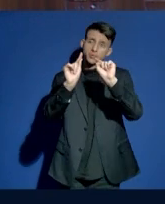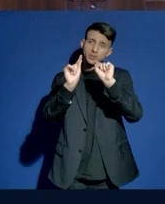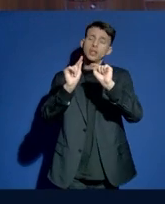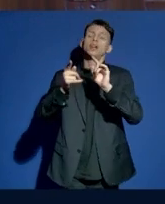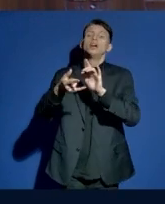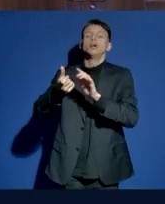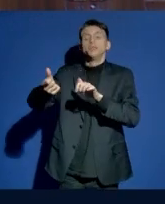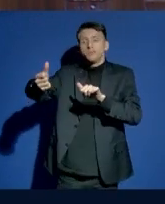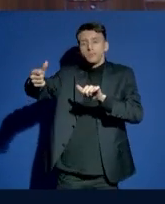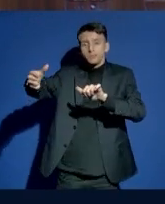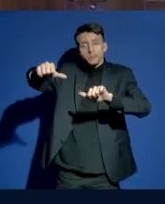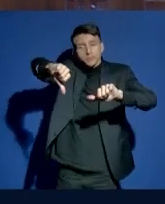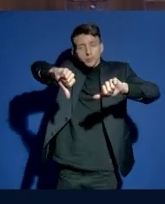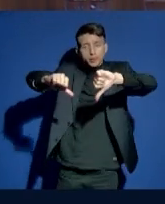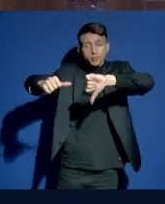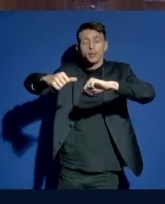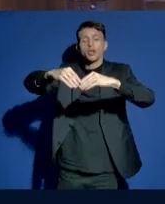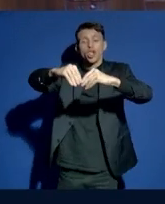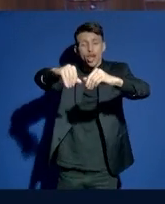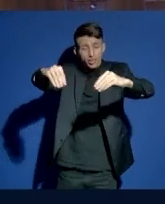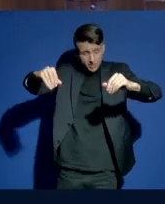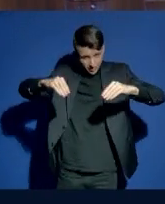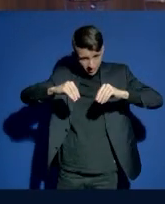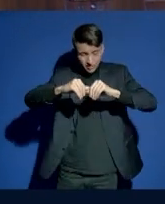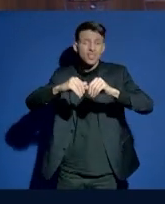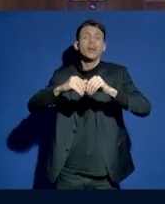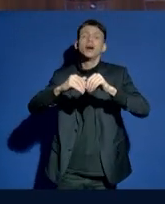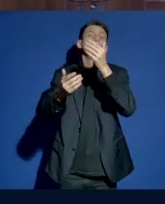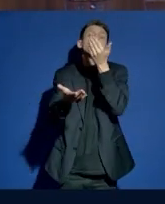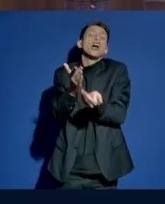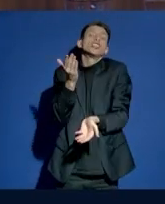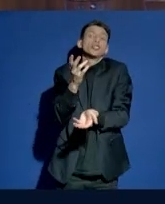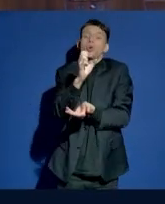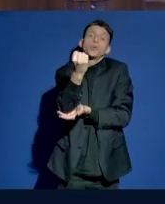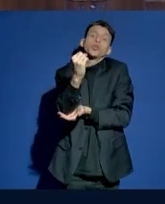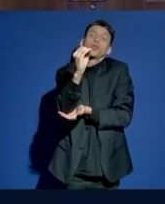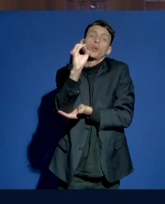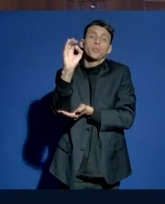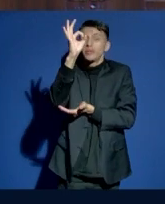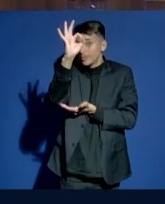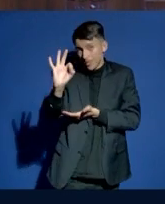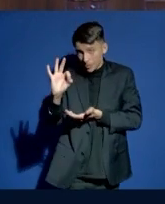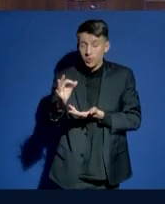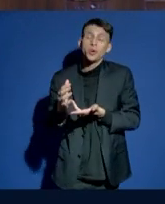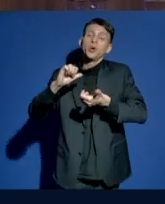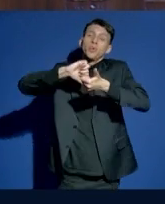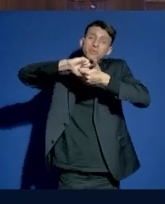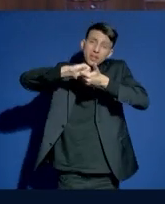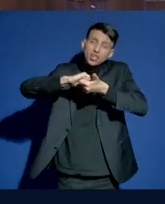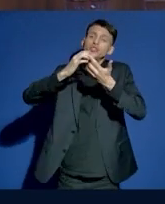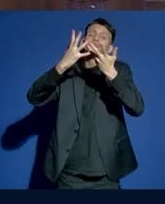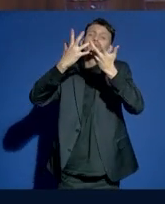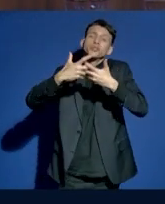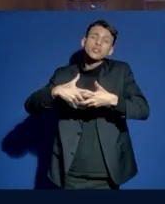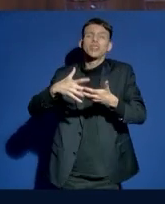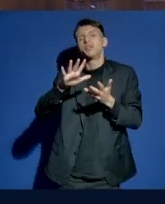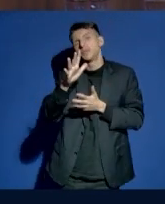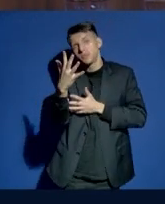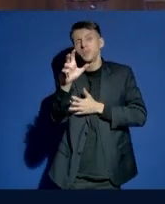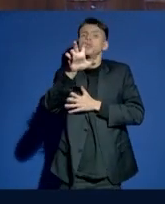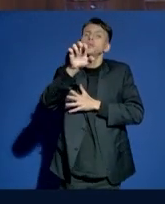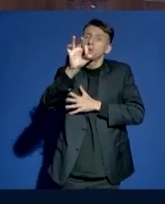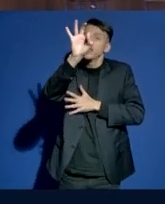que são colocados no solo se perdiam muito, até 80%. Sabe? A eficiência do fertilizante médio é